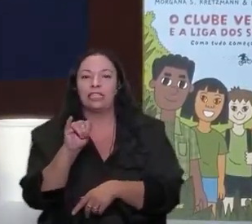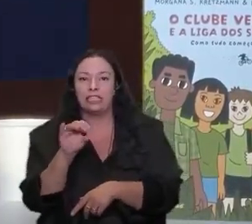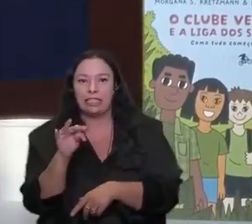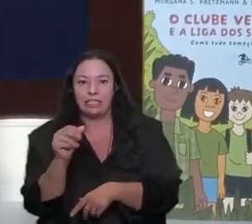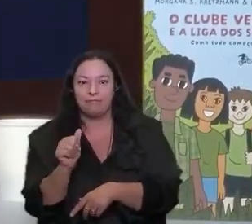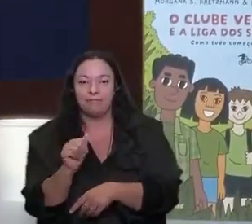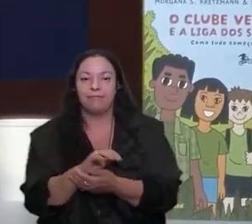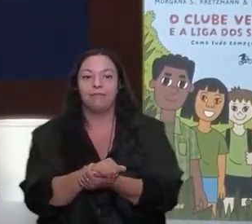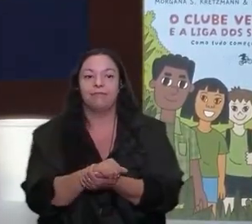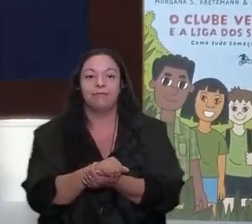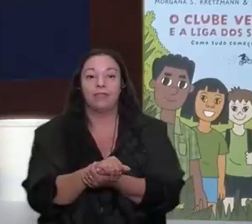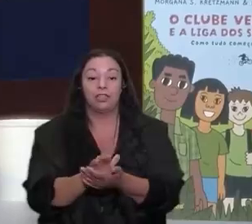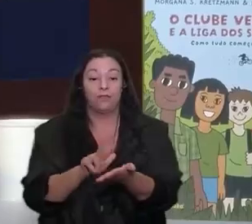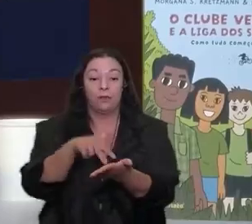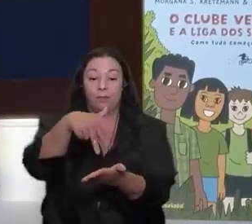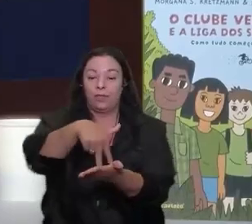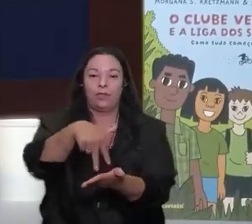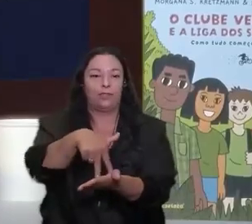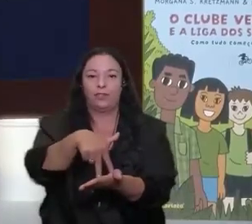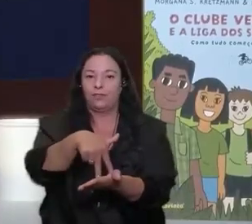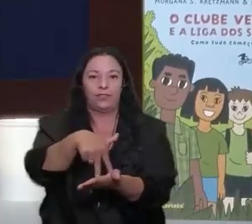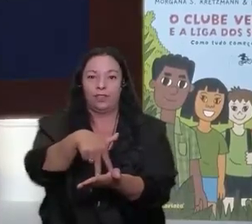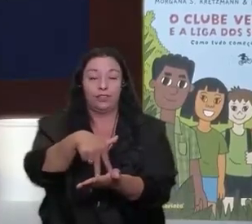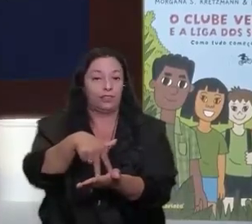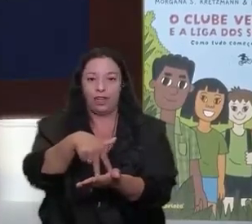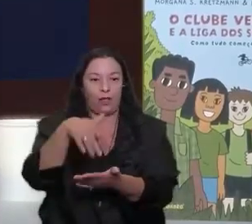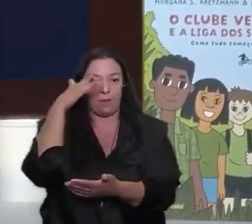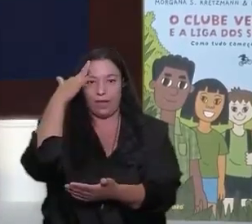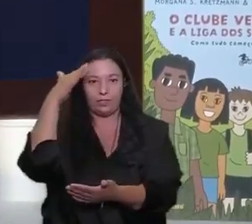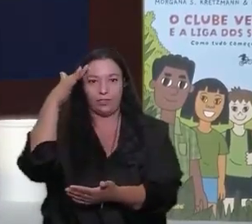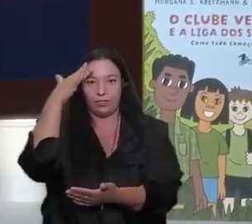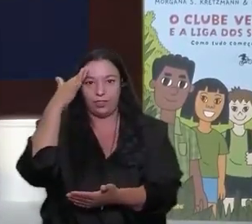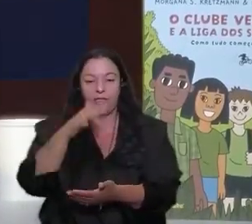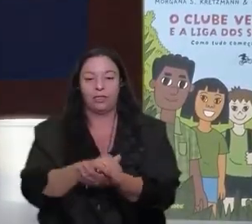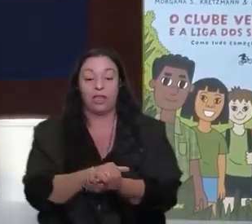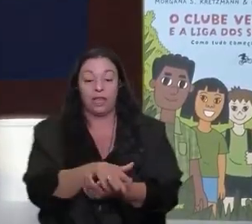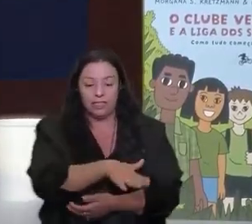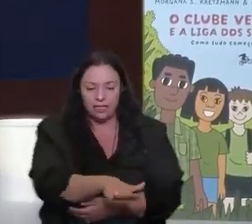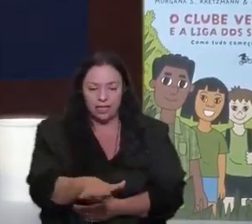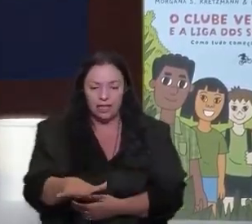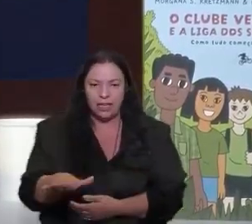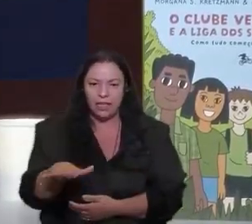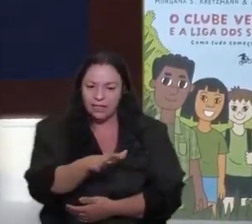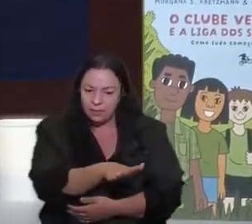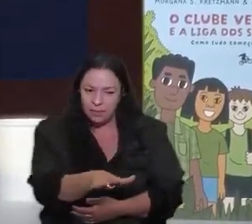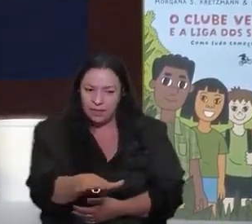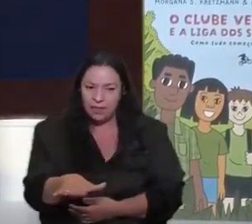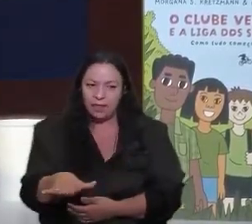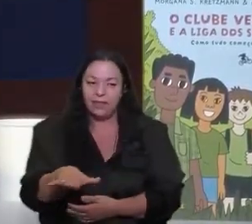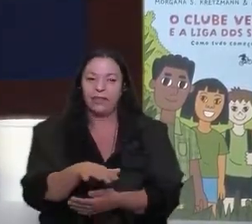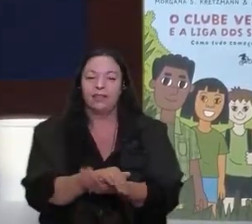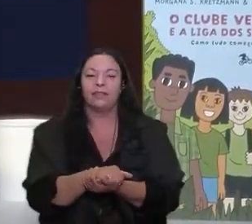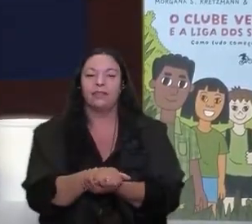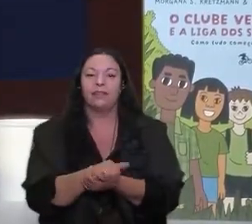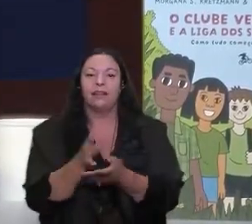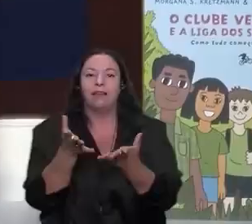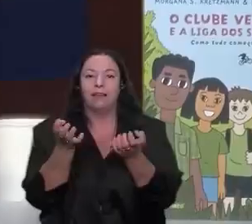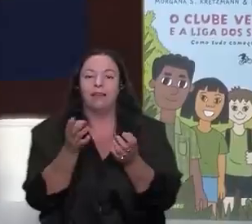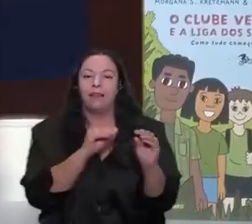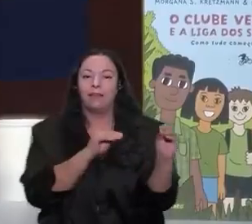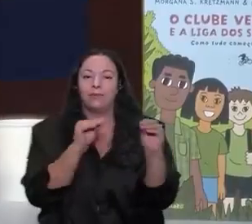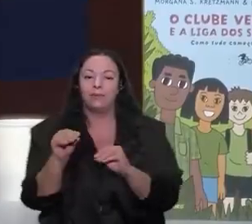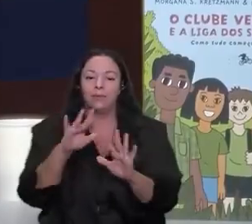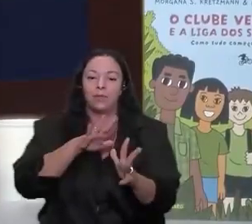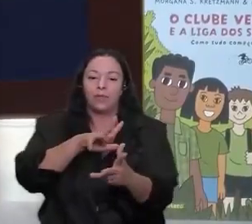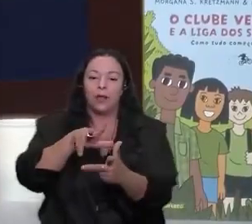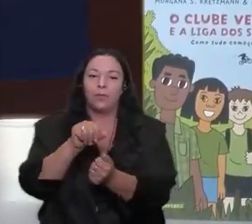vê um protagonismo que a gente não supõe, né? A gente vê aquelas crianças pequenininhas, muitas vezes, querendo mudar o